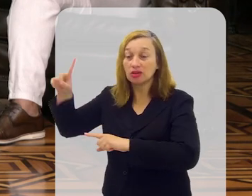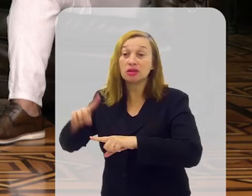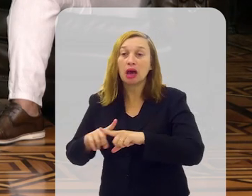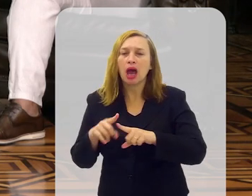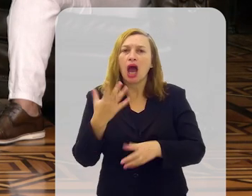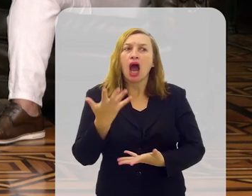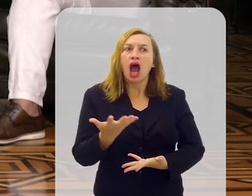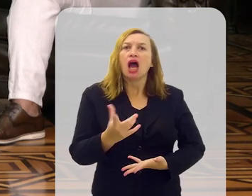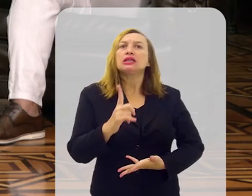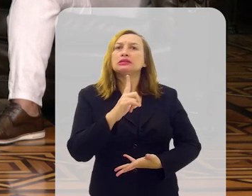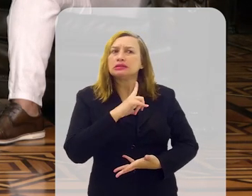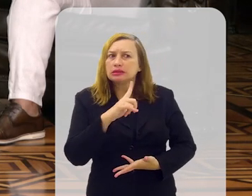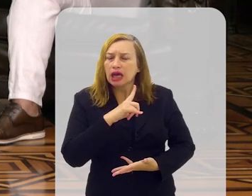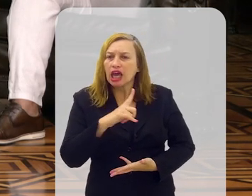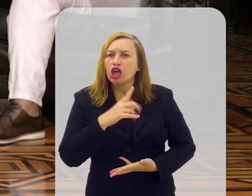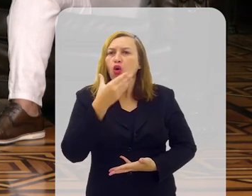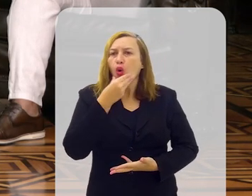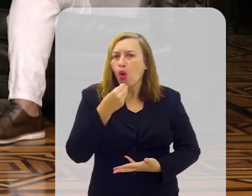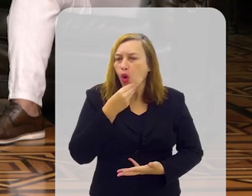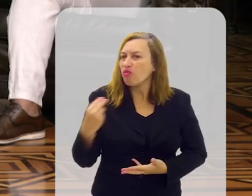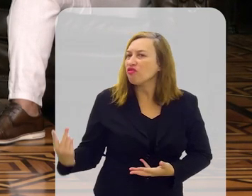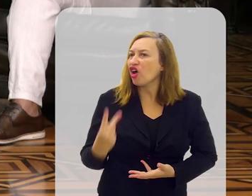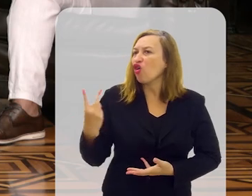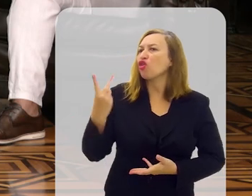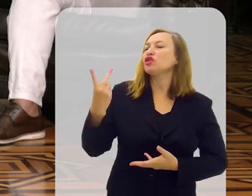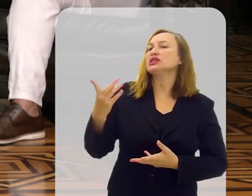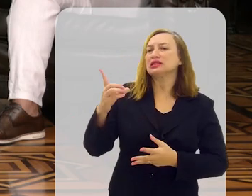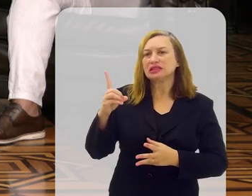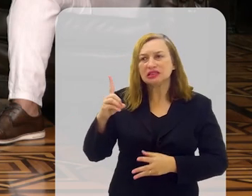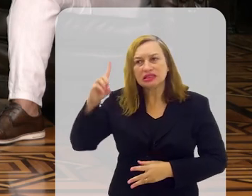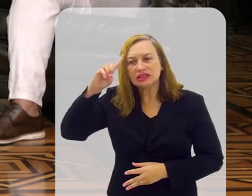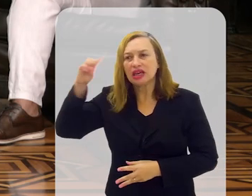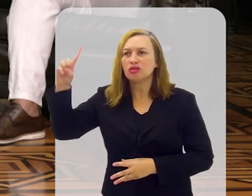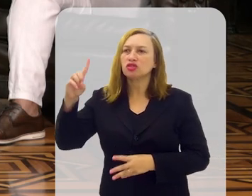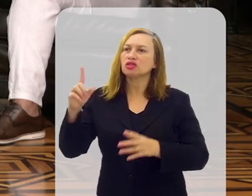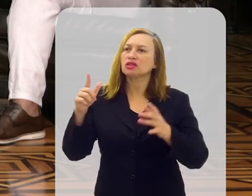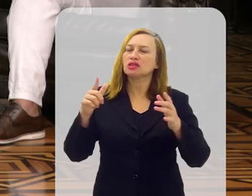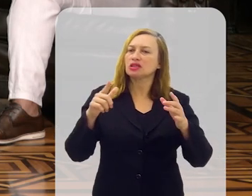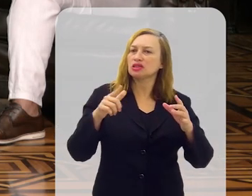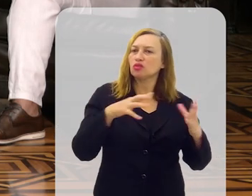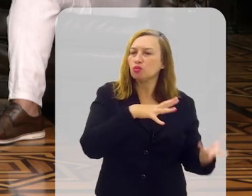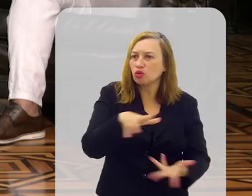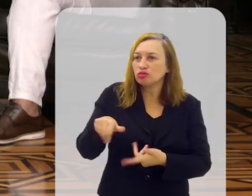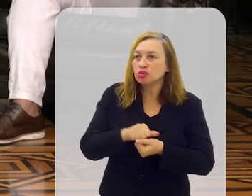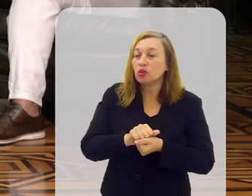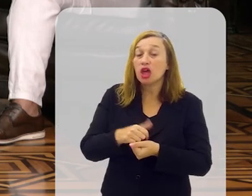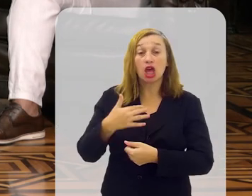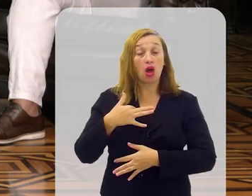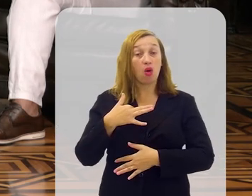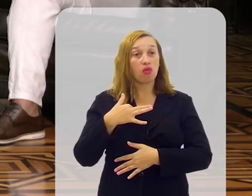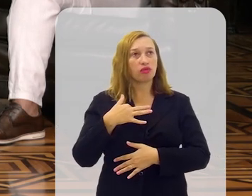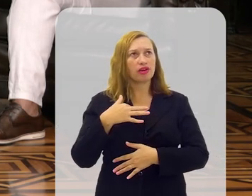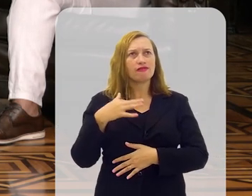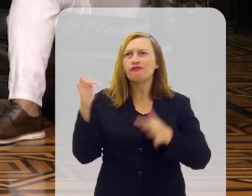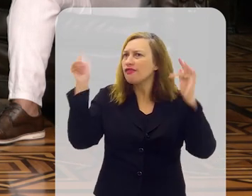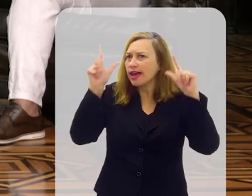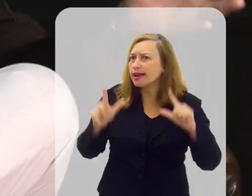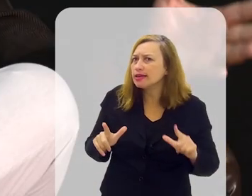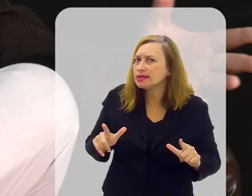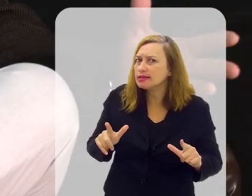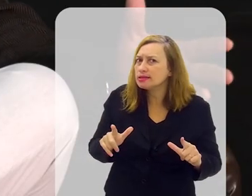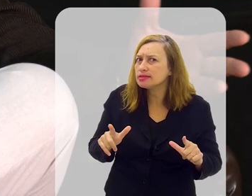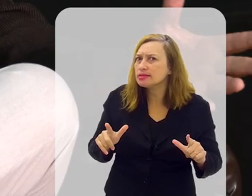feliz. Rapaz, ainda existem homens de Deus nessa terra, viu, Rubens? E eu fiquei, Joel, feliz da